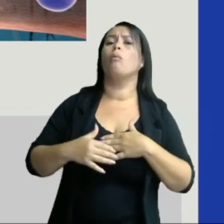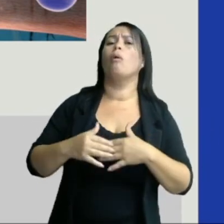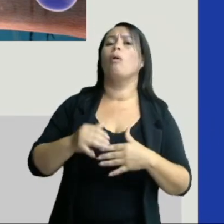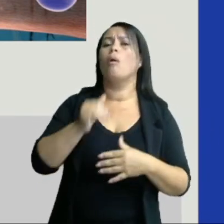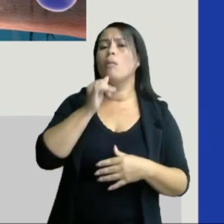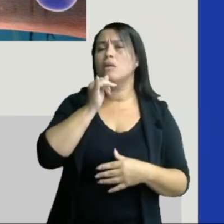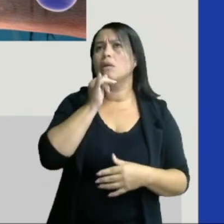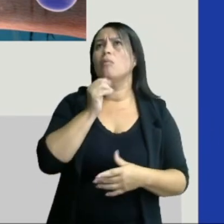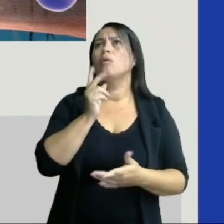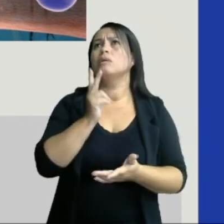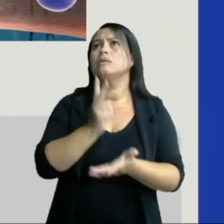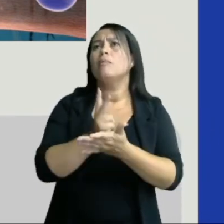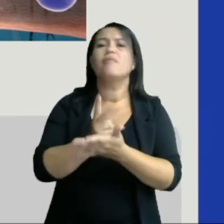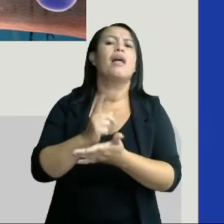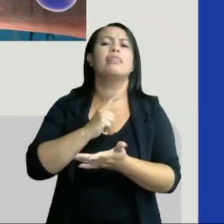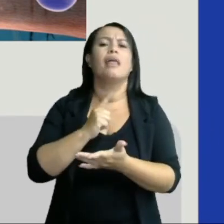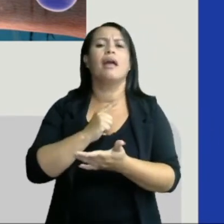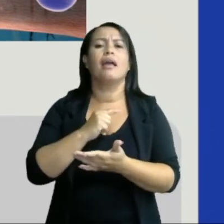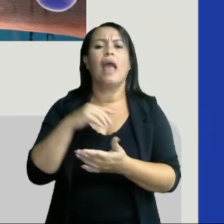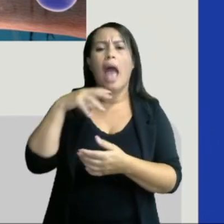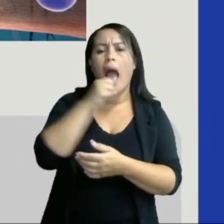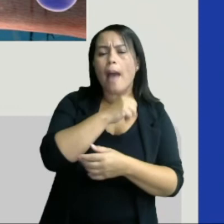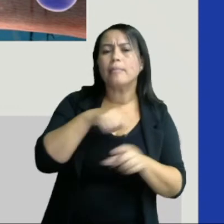repetidas e breves